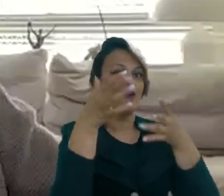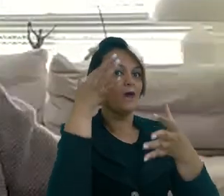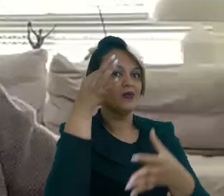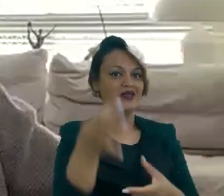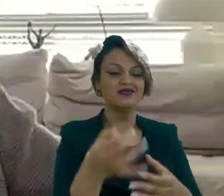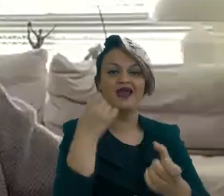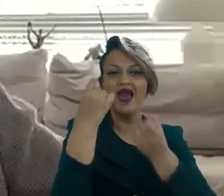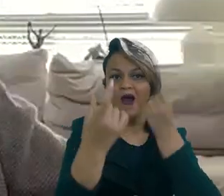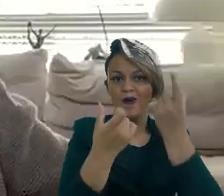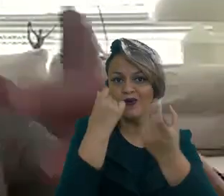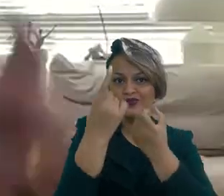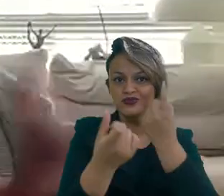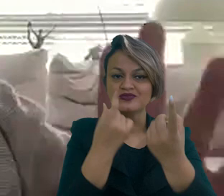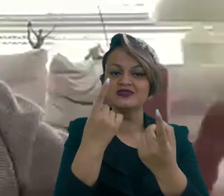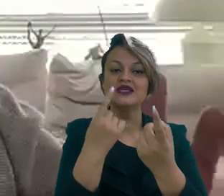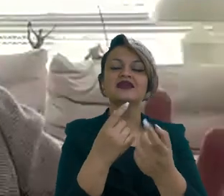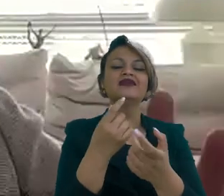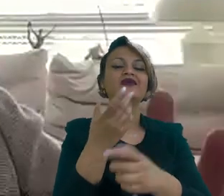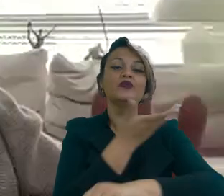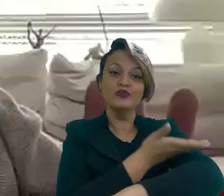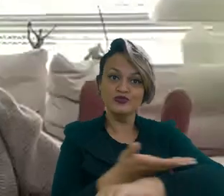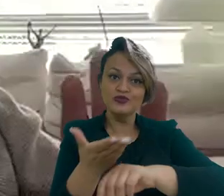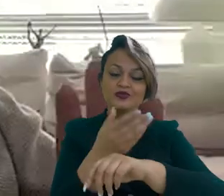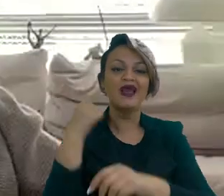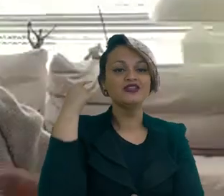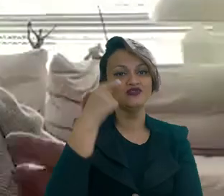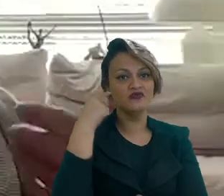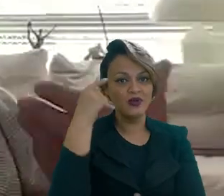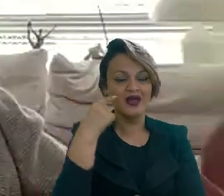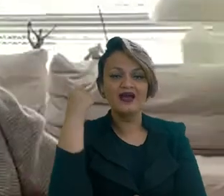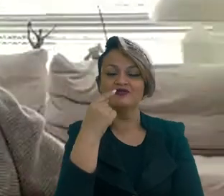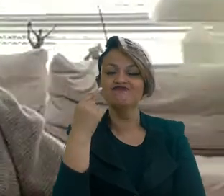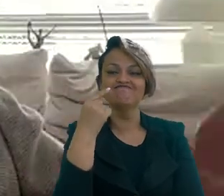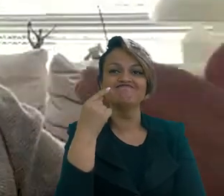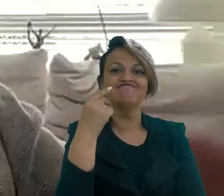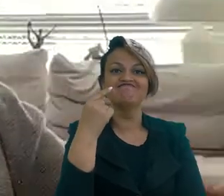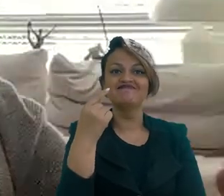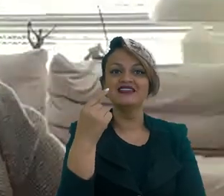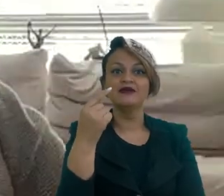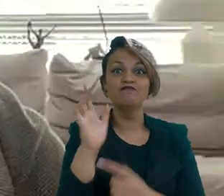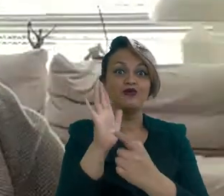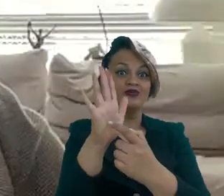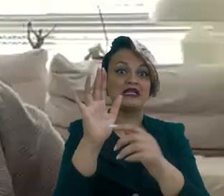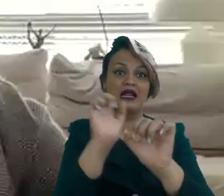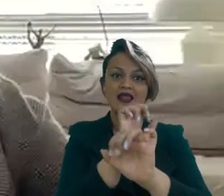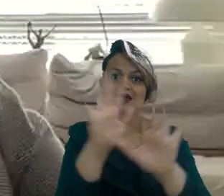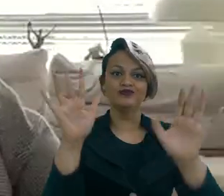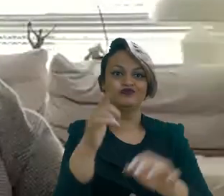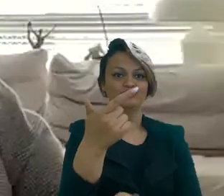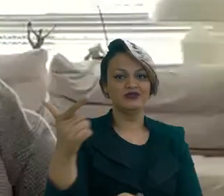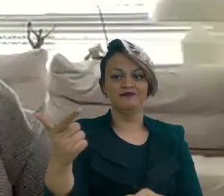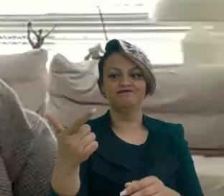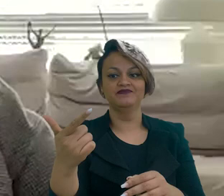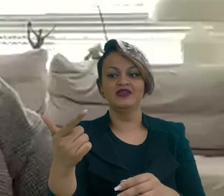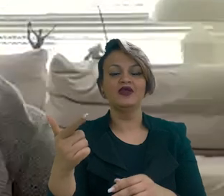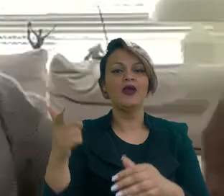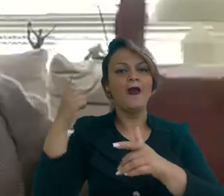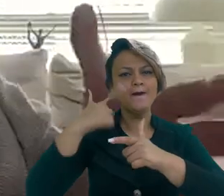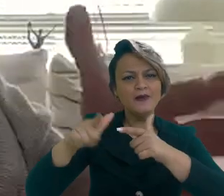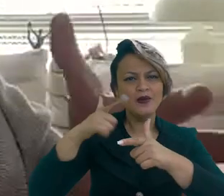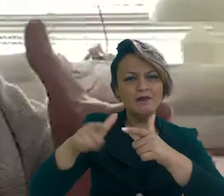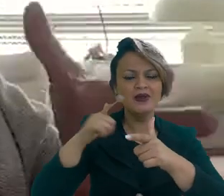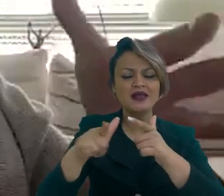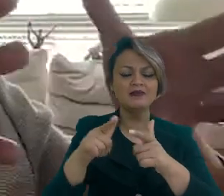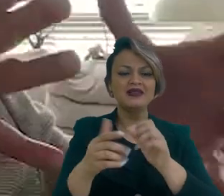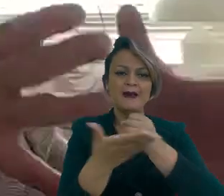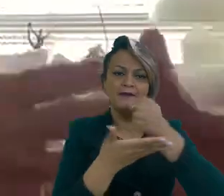conseguem aprender e muito frequentemente os nossos advogados não conseguem expor não